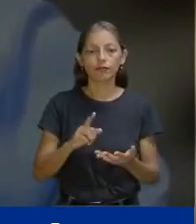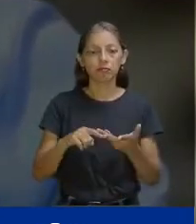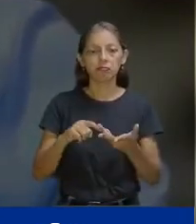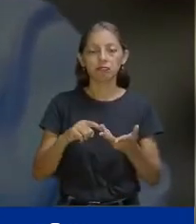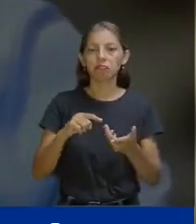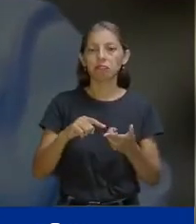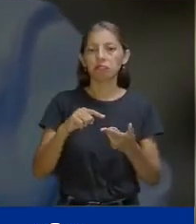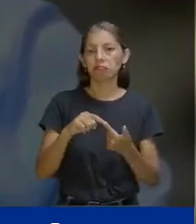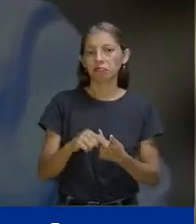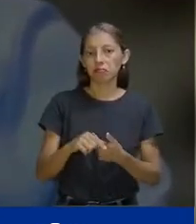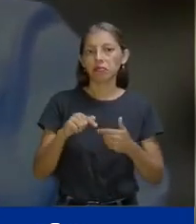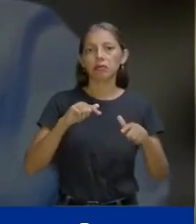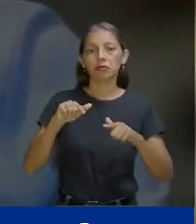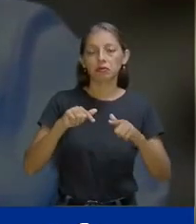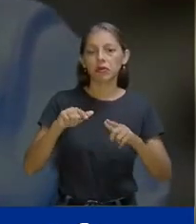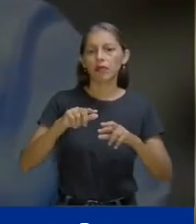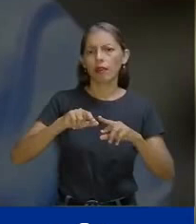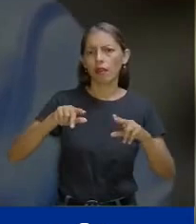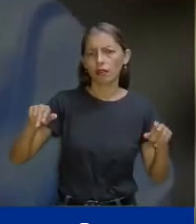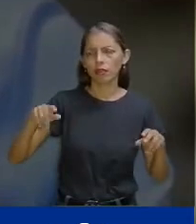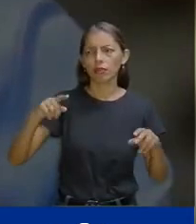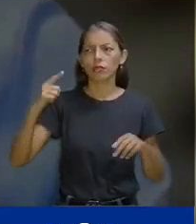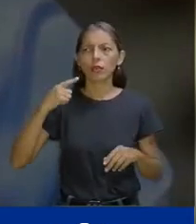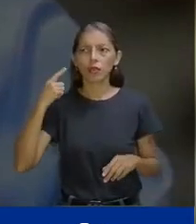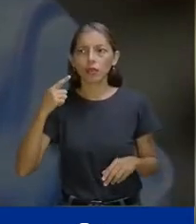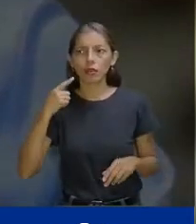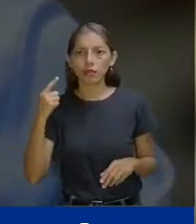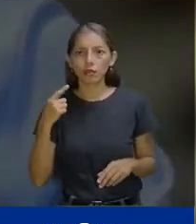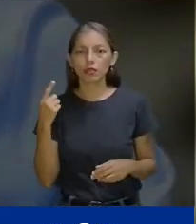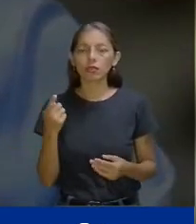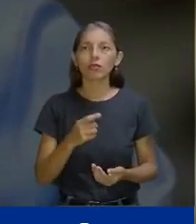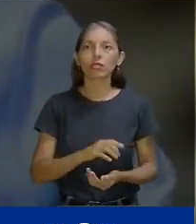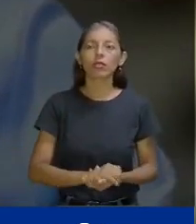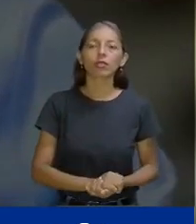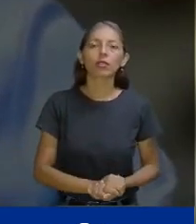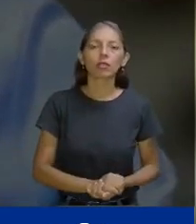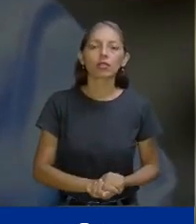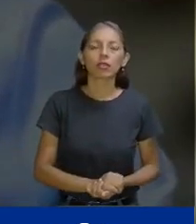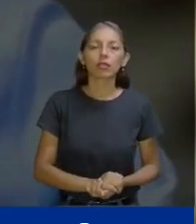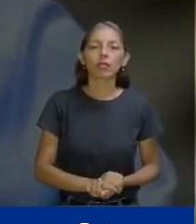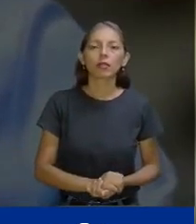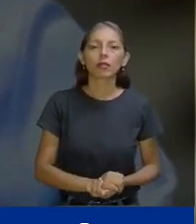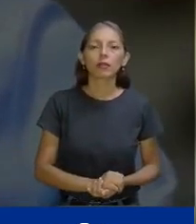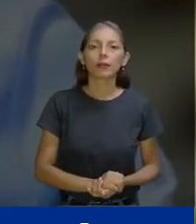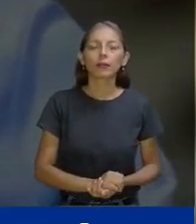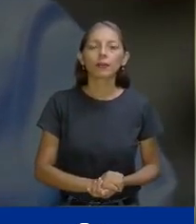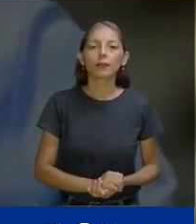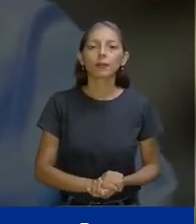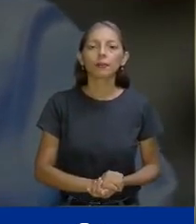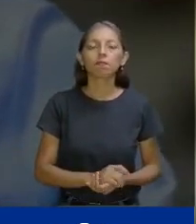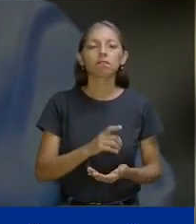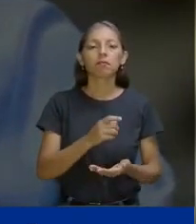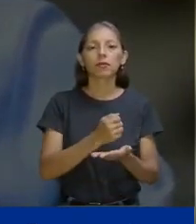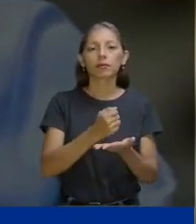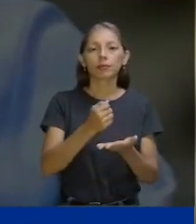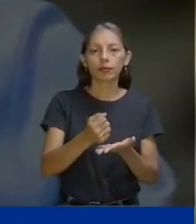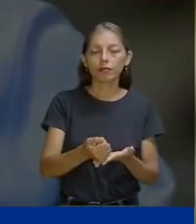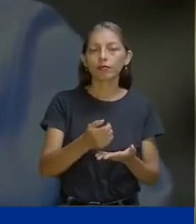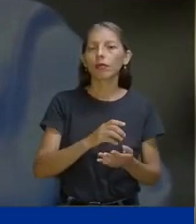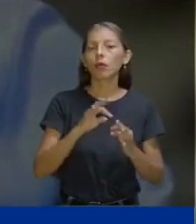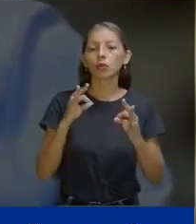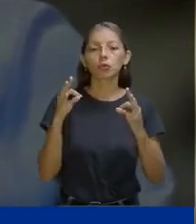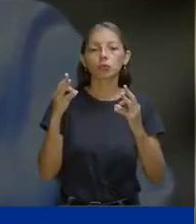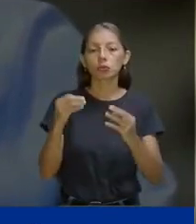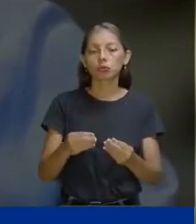né? Entre eles os serviços advocatícios, foi apresentado os contratos, as prestações,